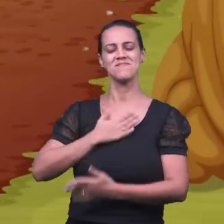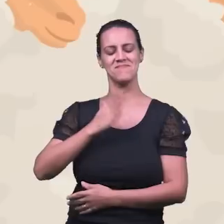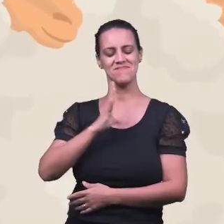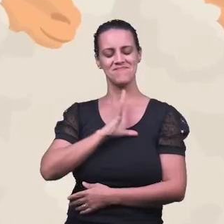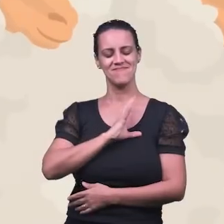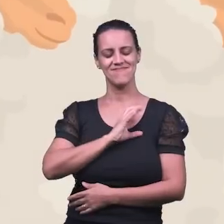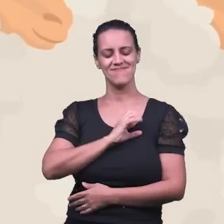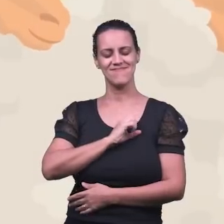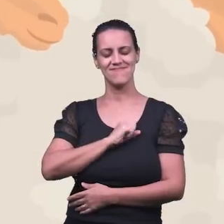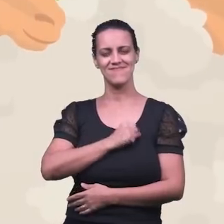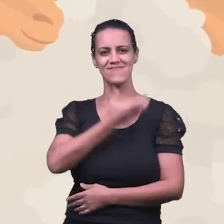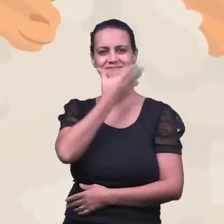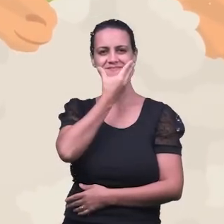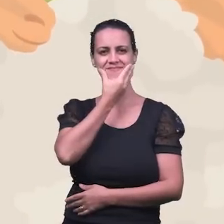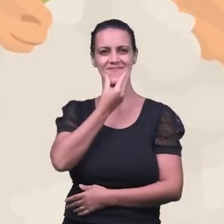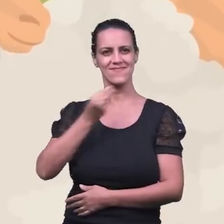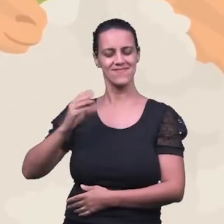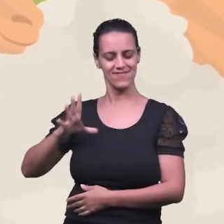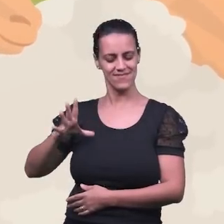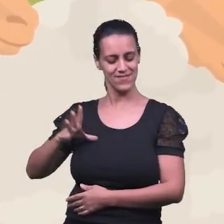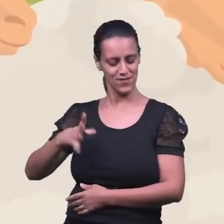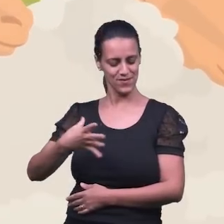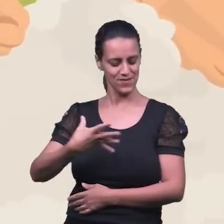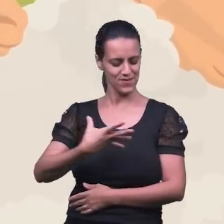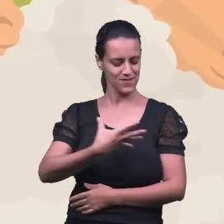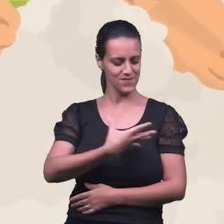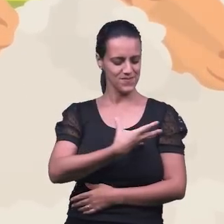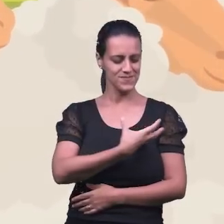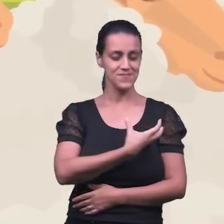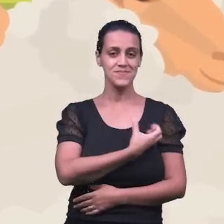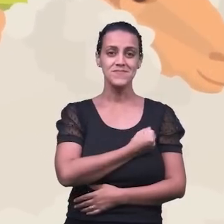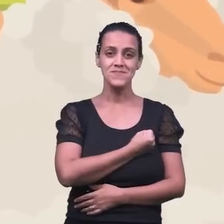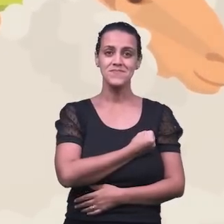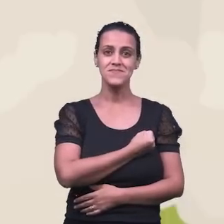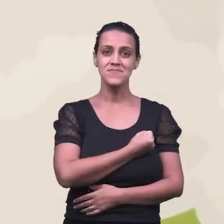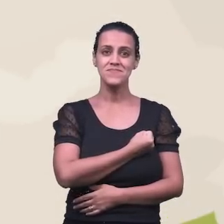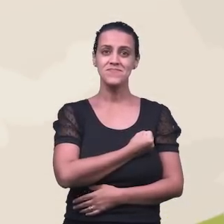andar, é meu amado Salvador,